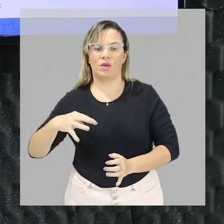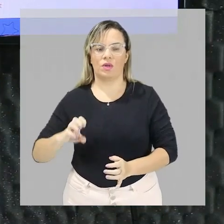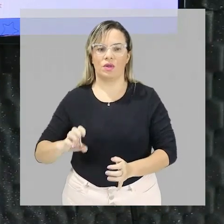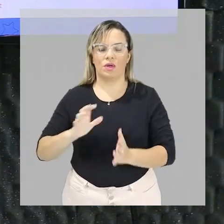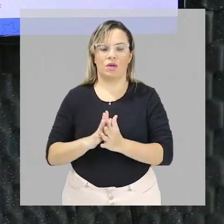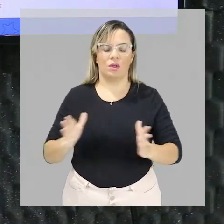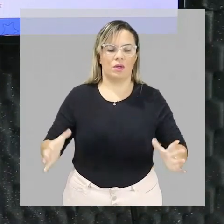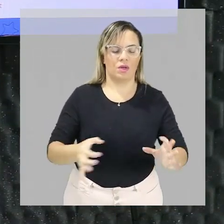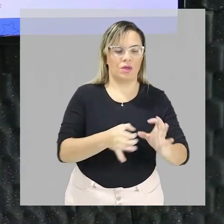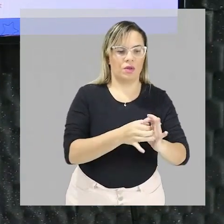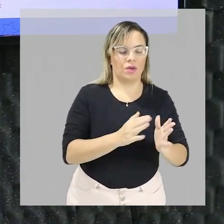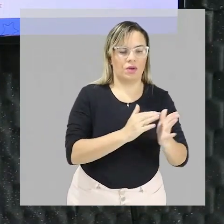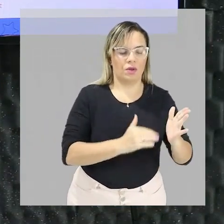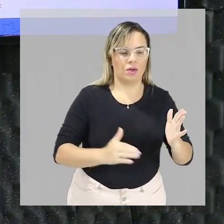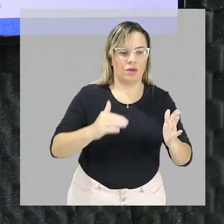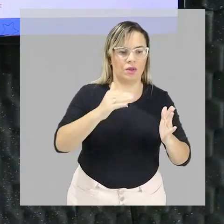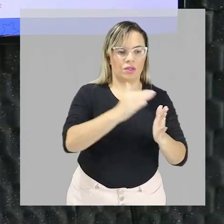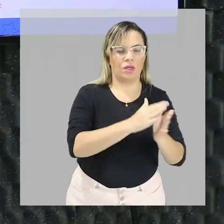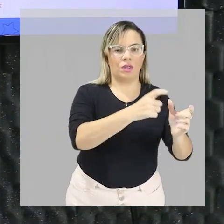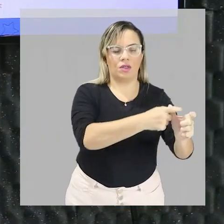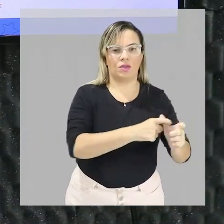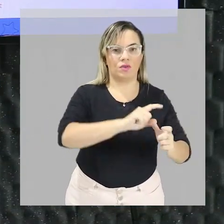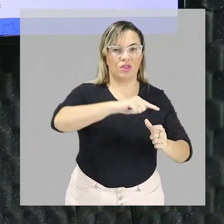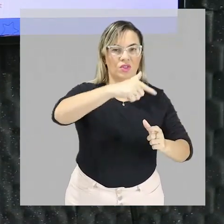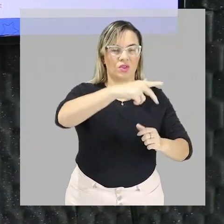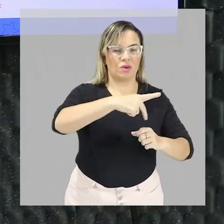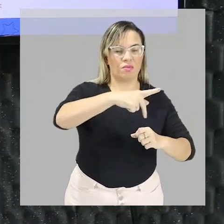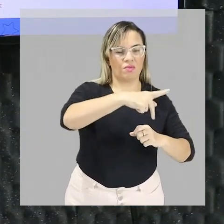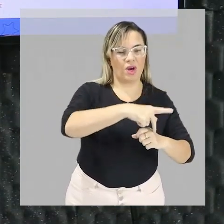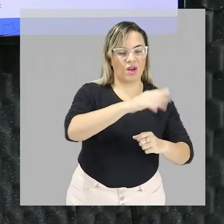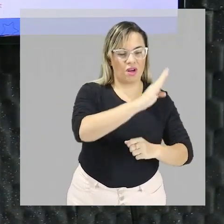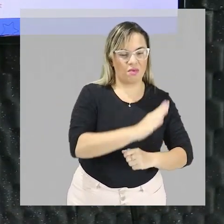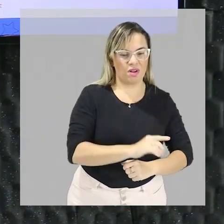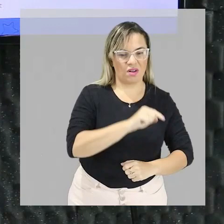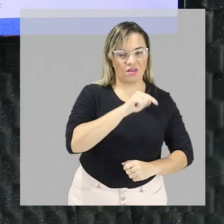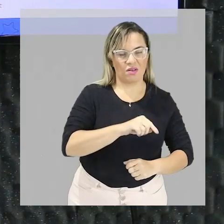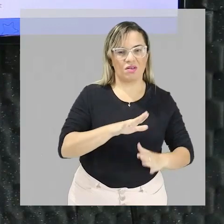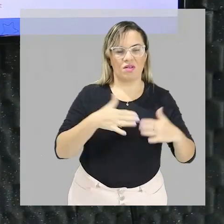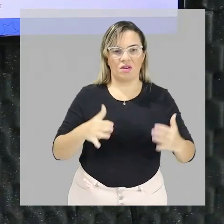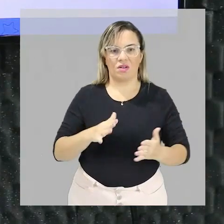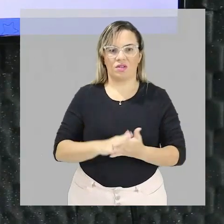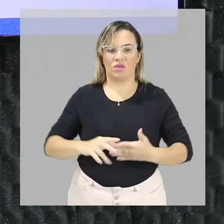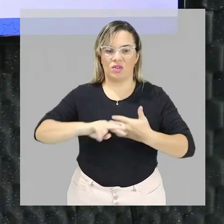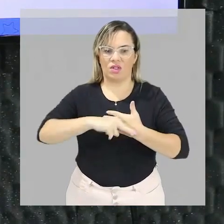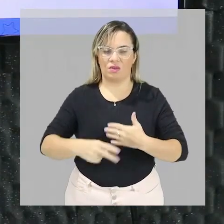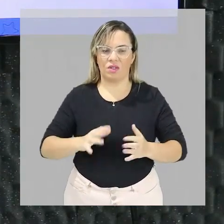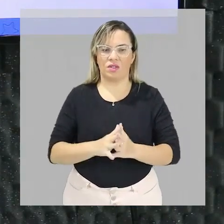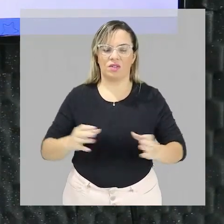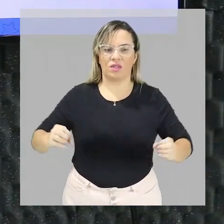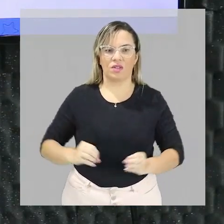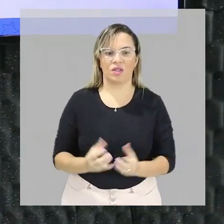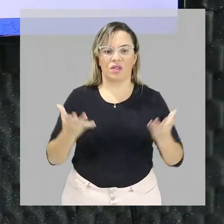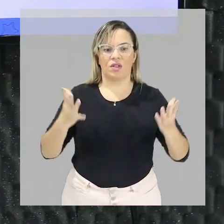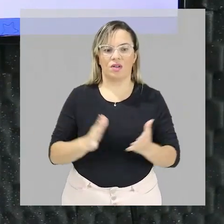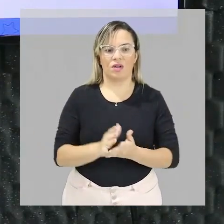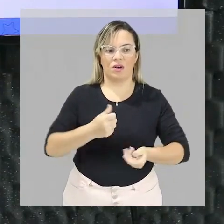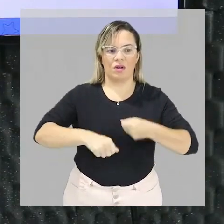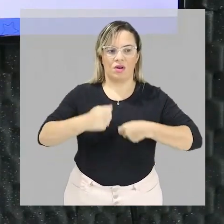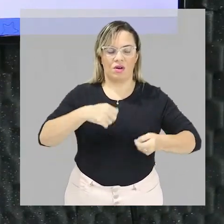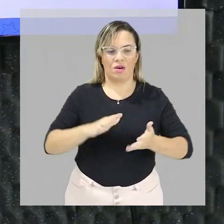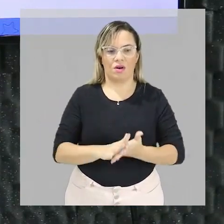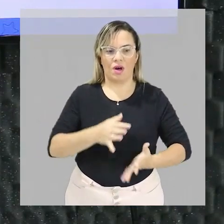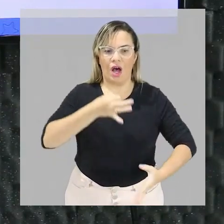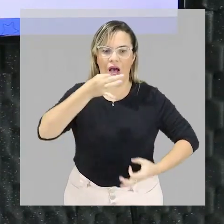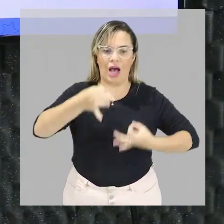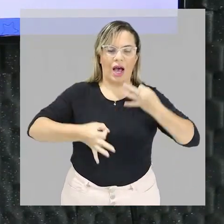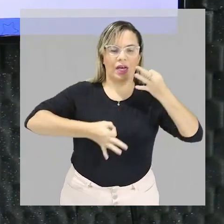aliado ao quê? A um crescimento da dívida externa, que são os chamados efeitos do milagre econômico. A crítica, olha só